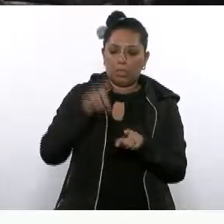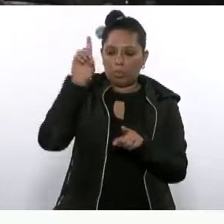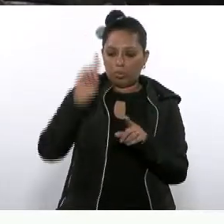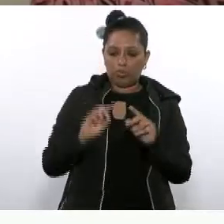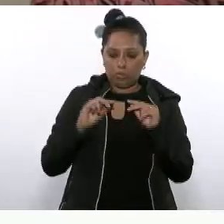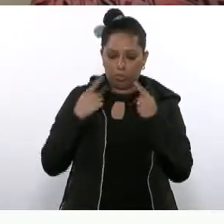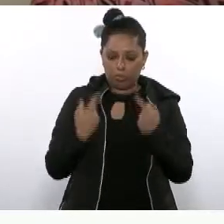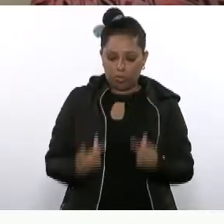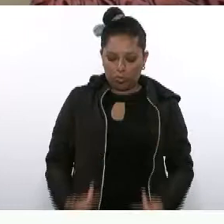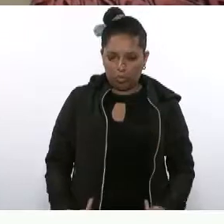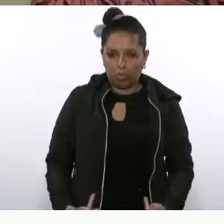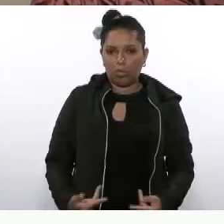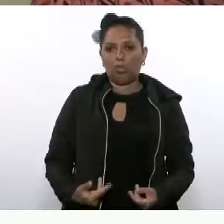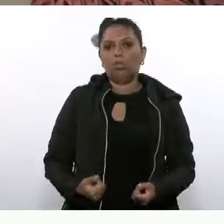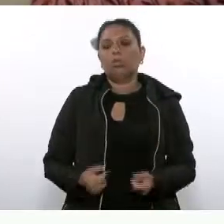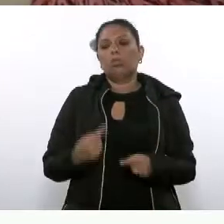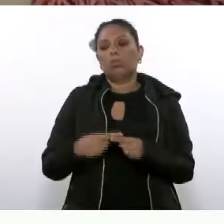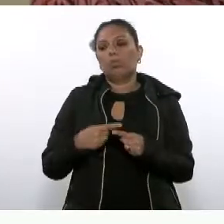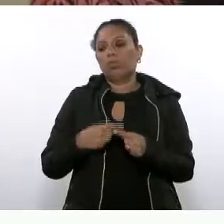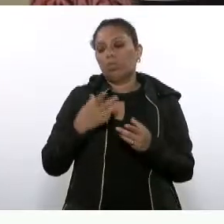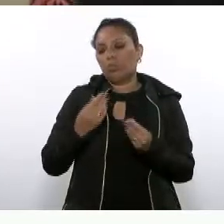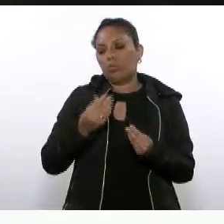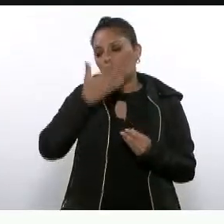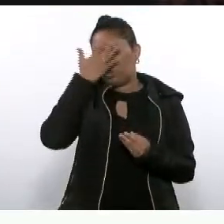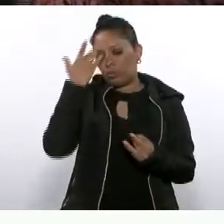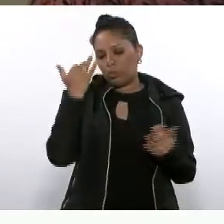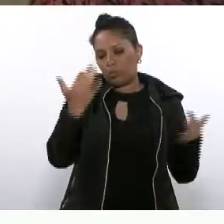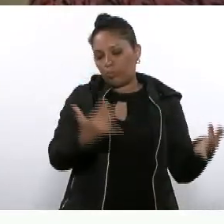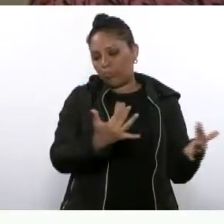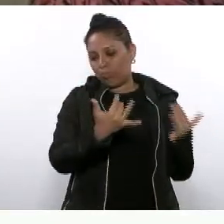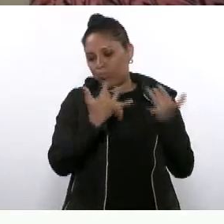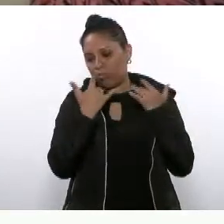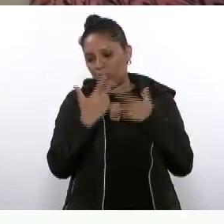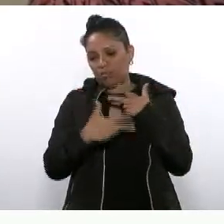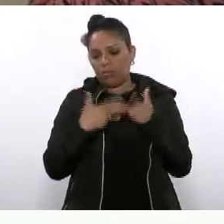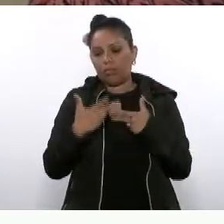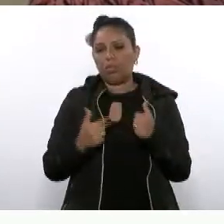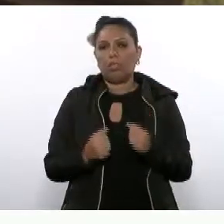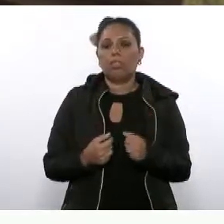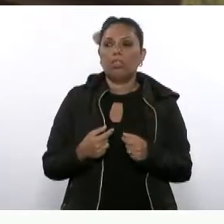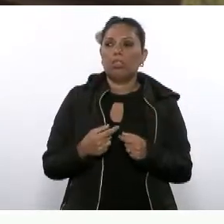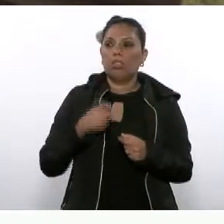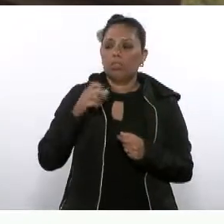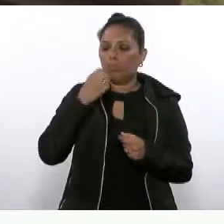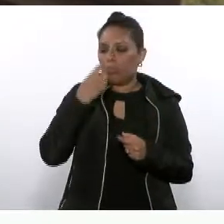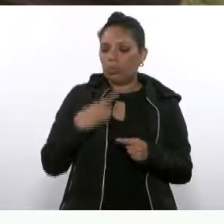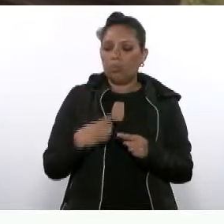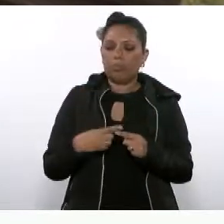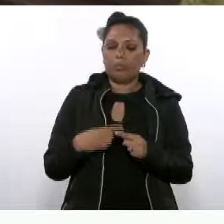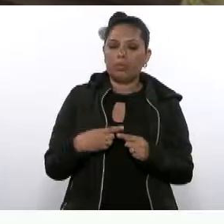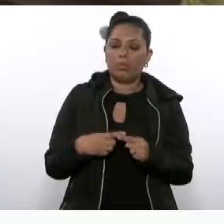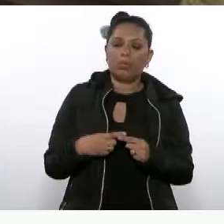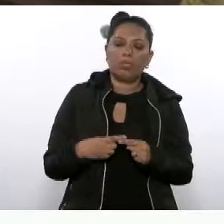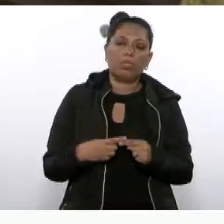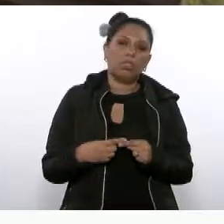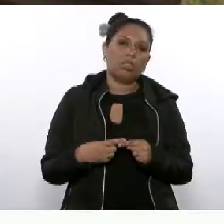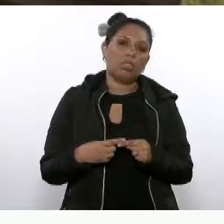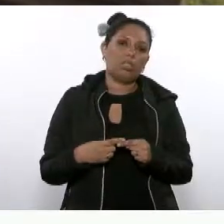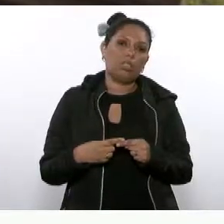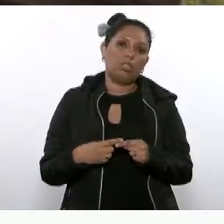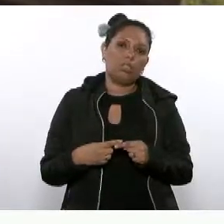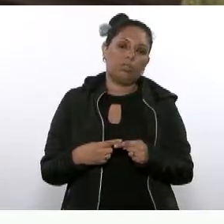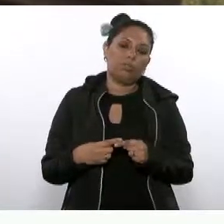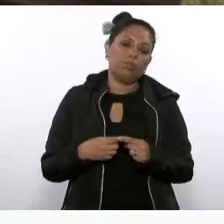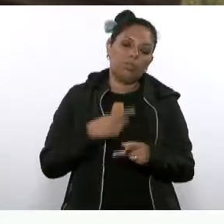demandas muito e aí boa é fundamental fortalecer esses laços. Porque nessa sugestão fala, inclusive,